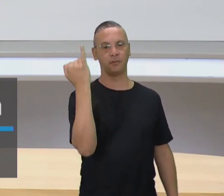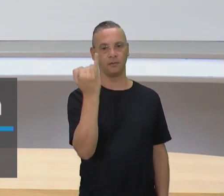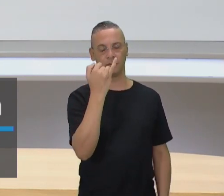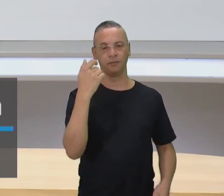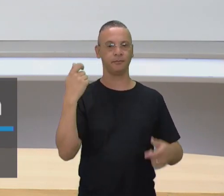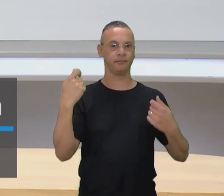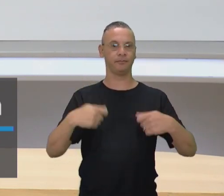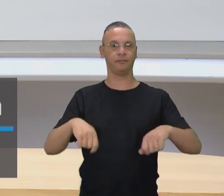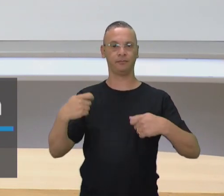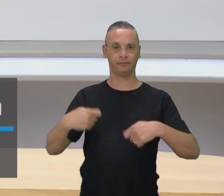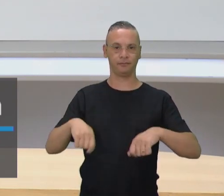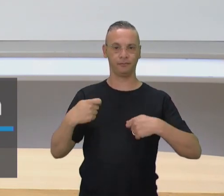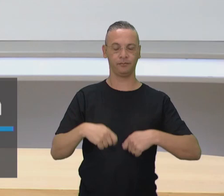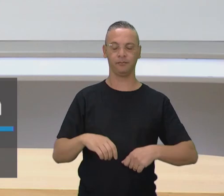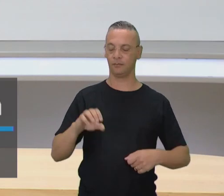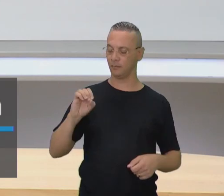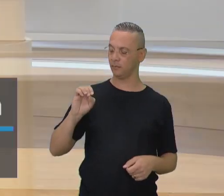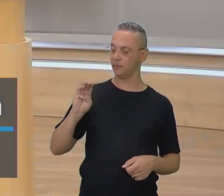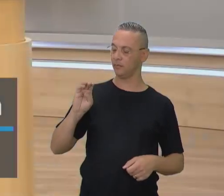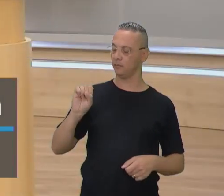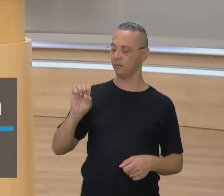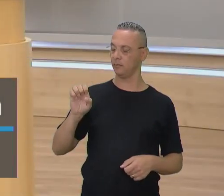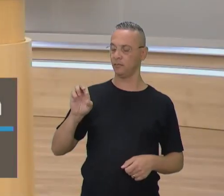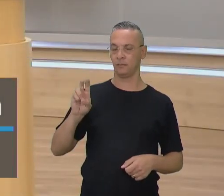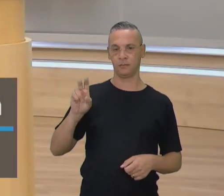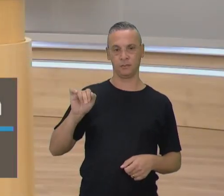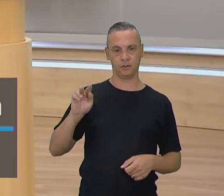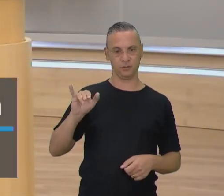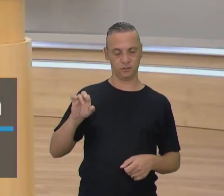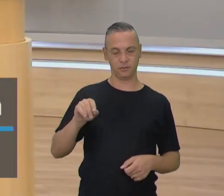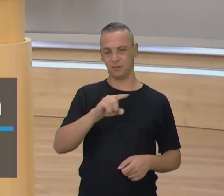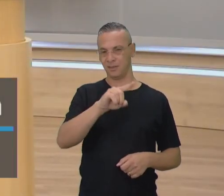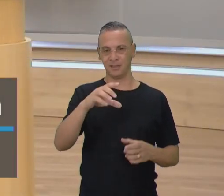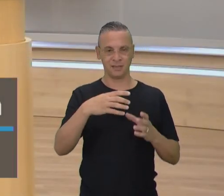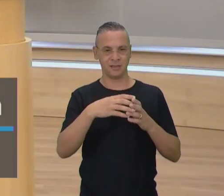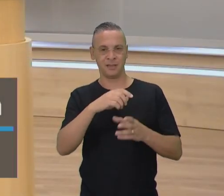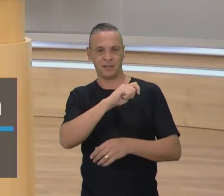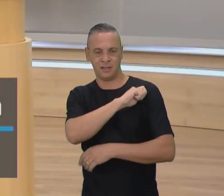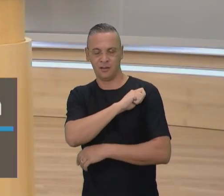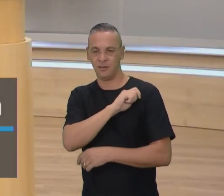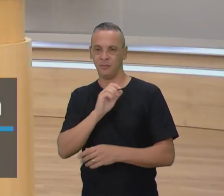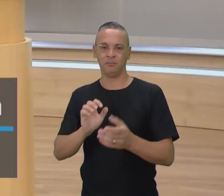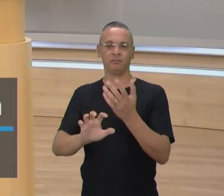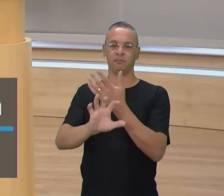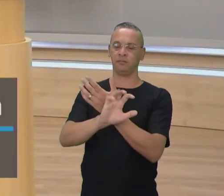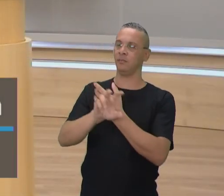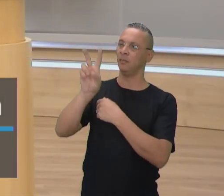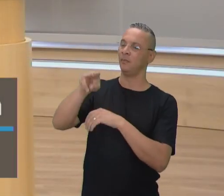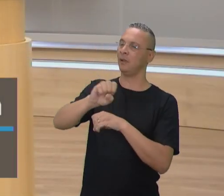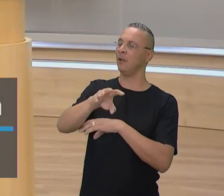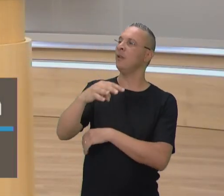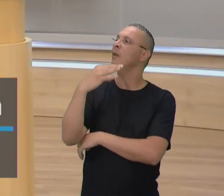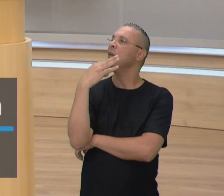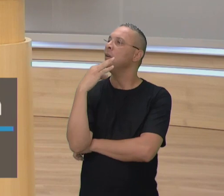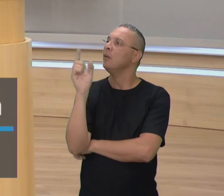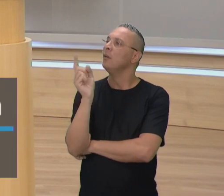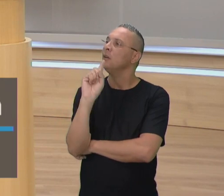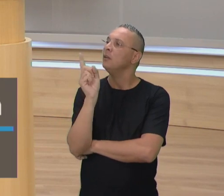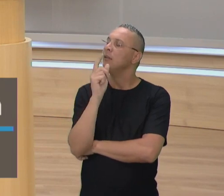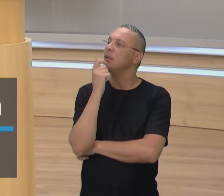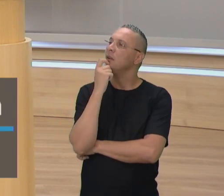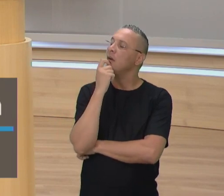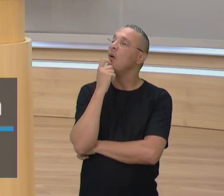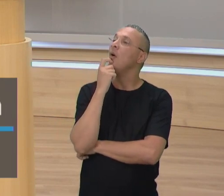super importante. Eu tenho certeza que muitos estudantes, ao assistir essa aula e começarem a pesquisar, vão verificar que não conheciam, né, esse